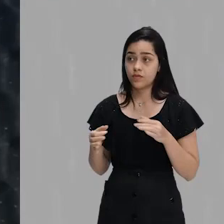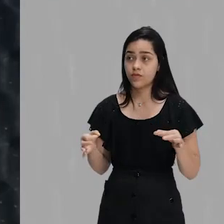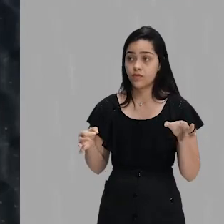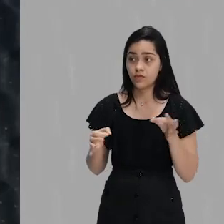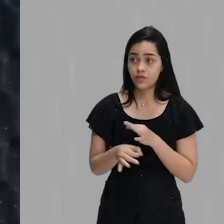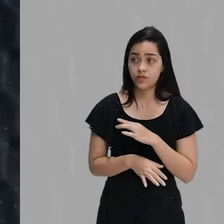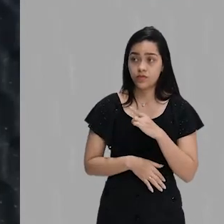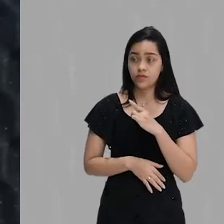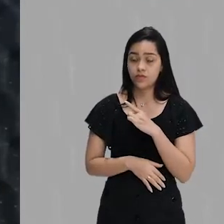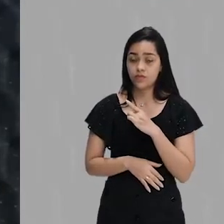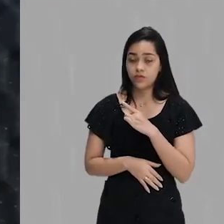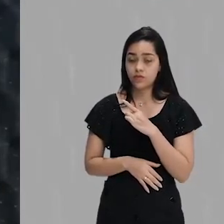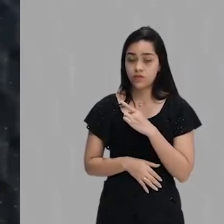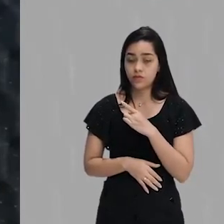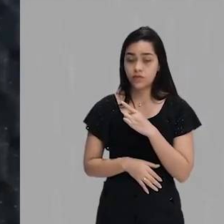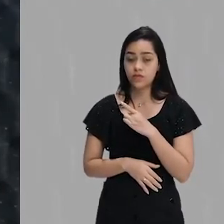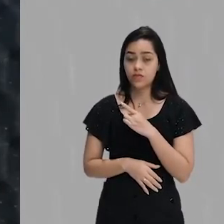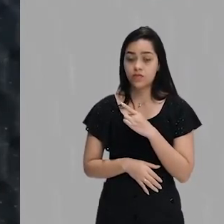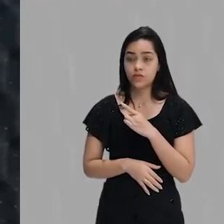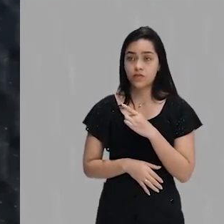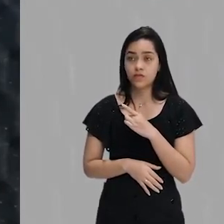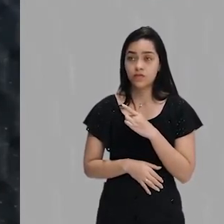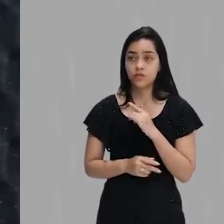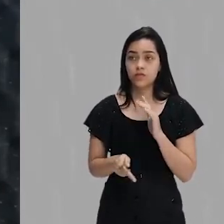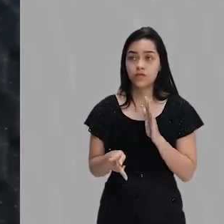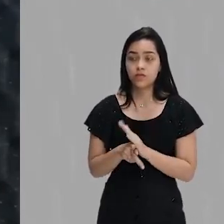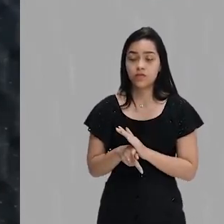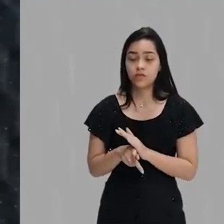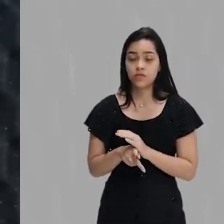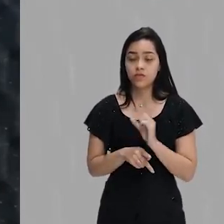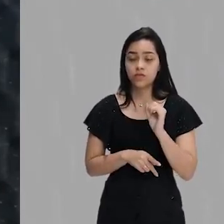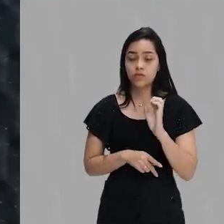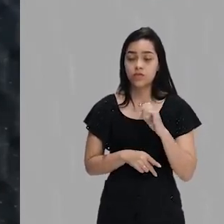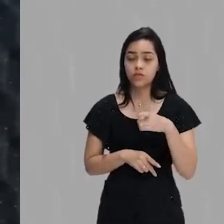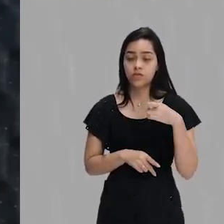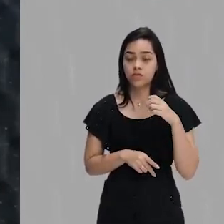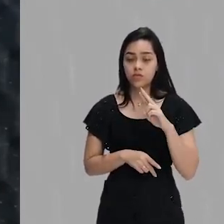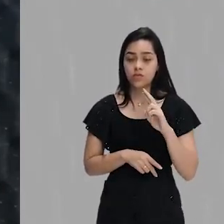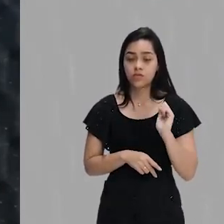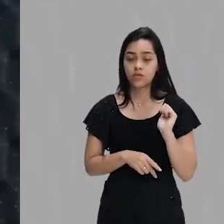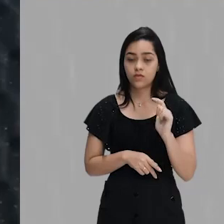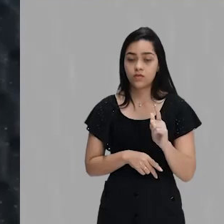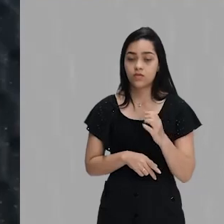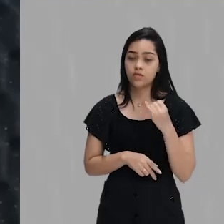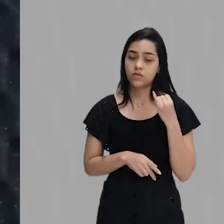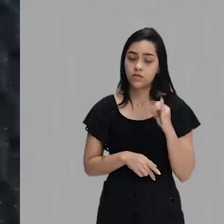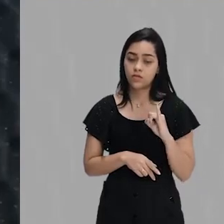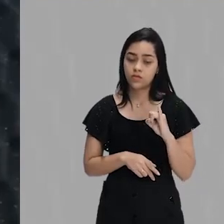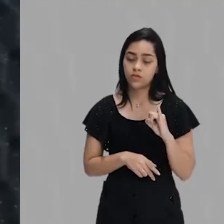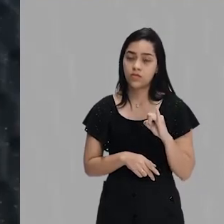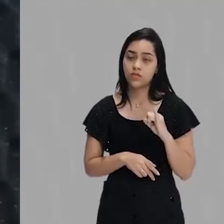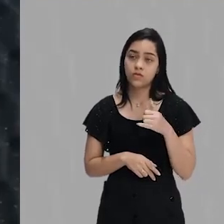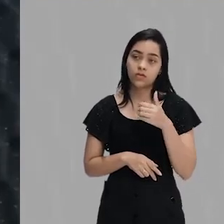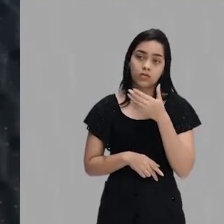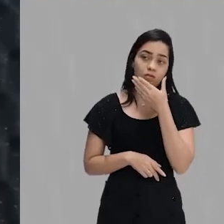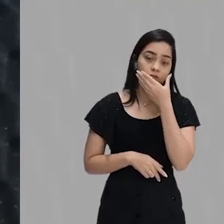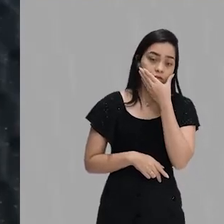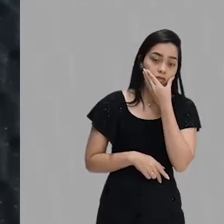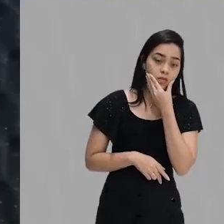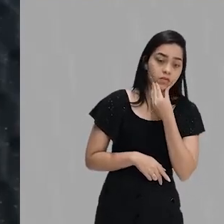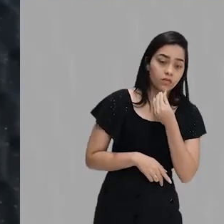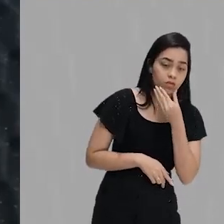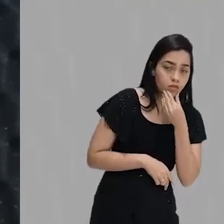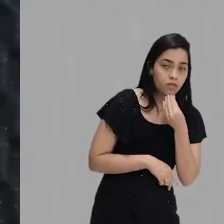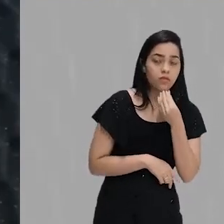par cromossômico, do cariótipo, é o par de cromossomo sexual. Se o indivíduo é do sexo masculino,